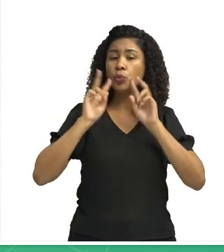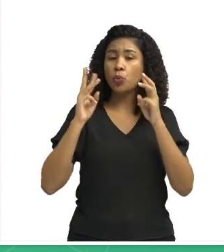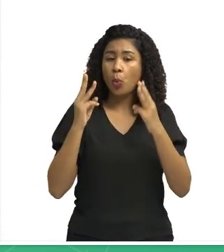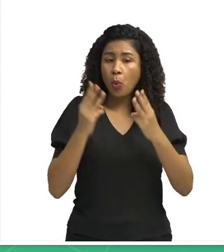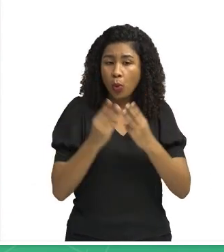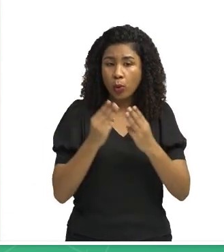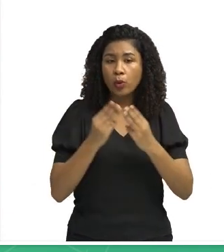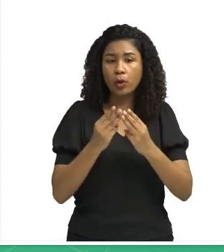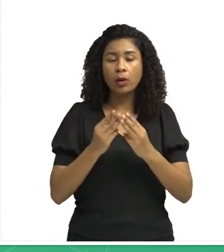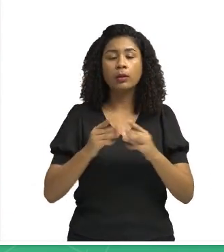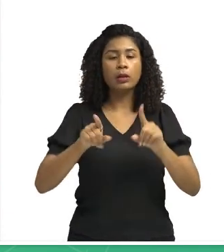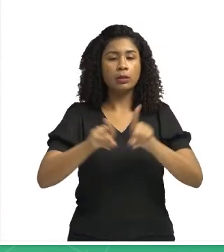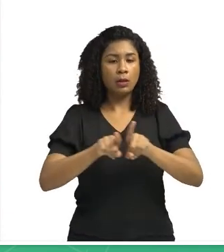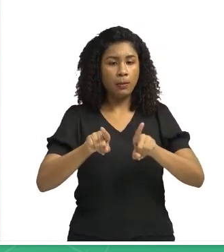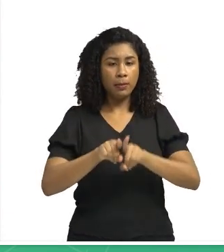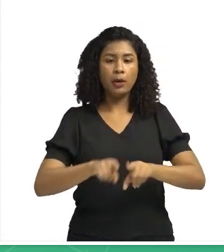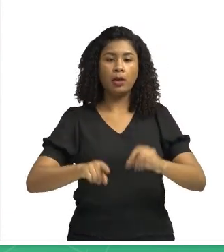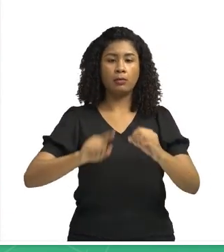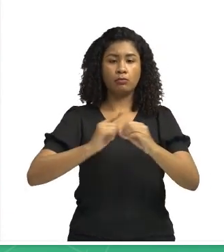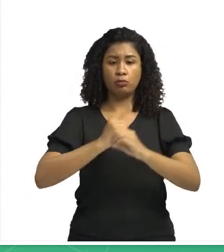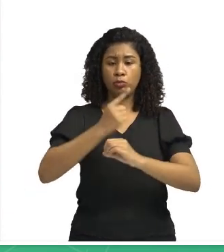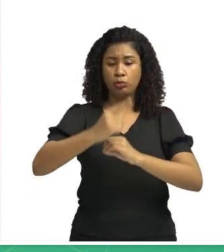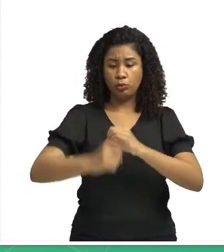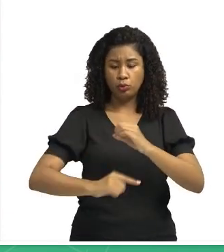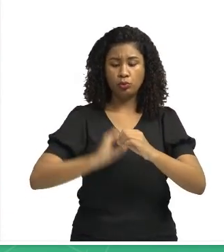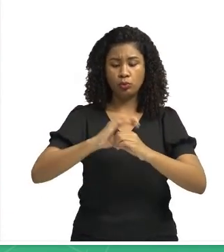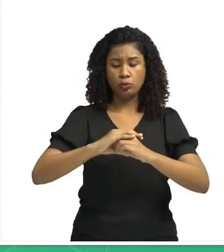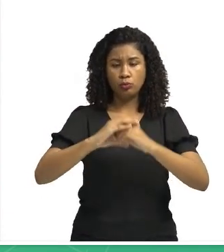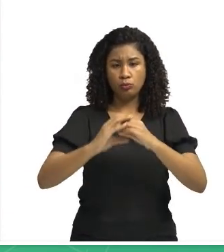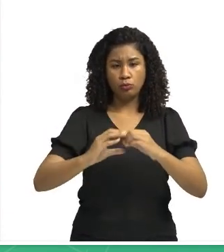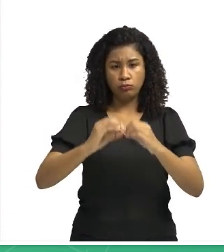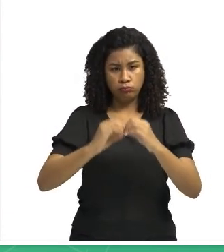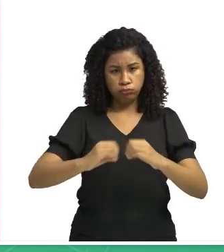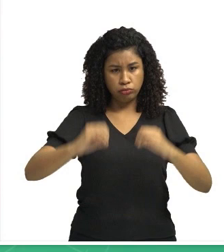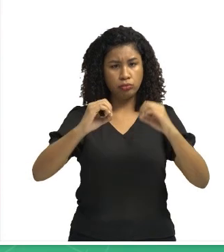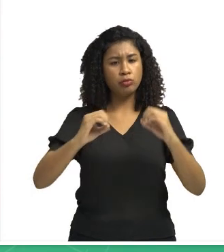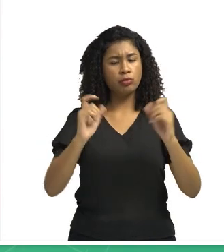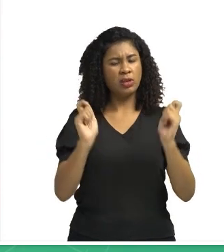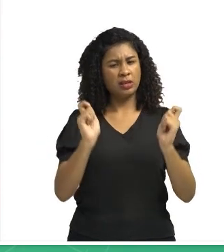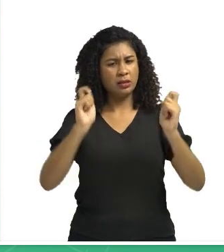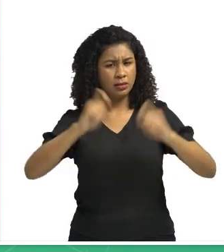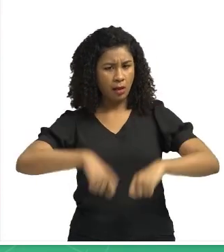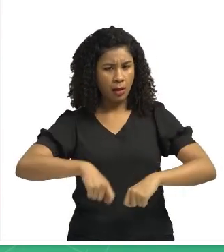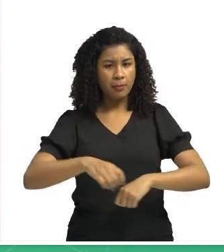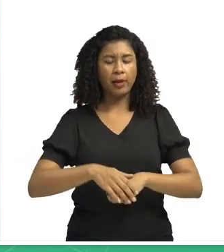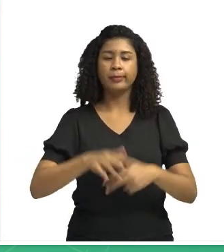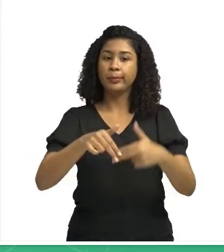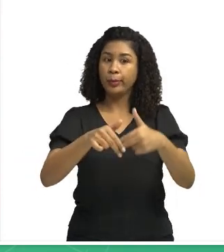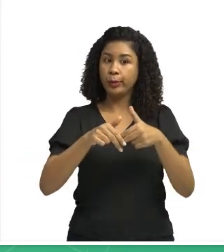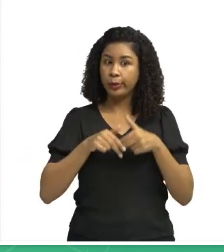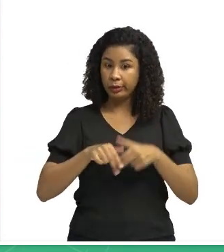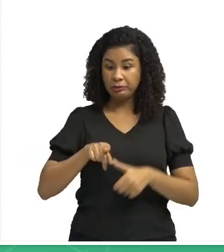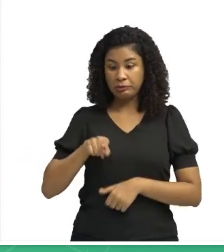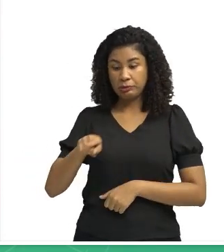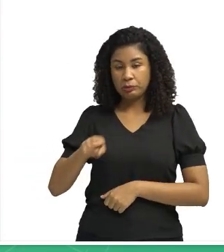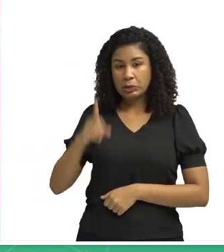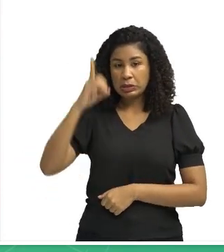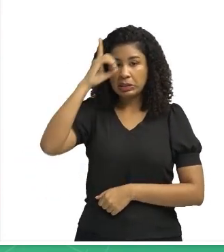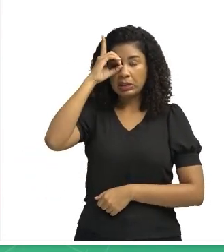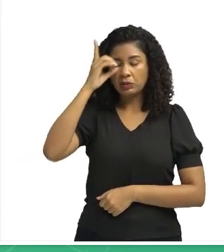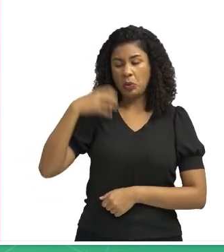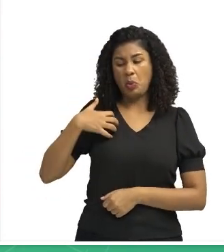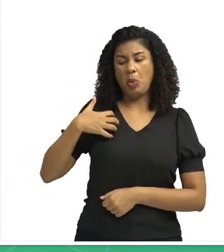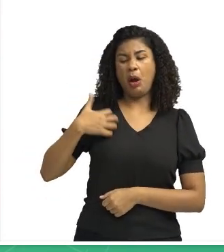divisibilidade do átomo. Foi aí que Thomson fez raiva pro Dalton, né? Quando disse: "Ei, mano, o